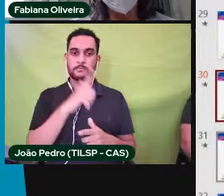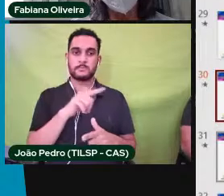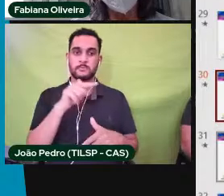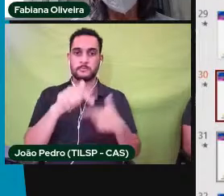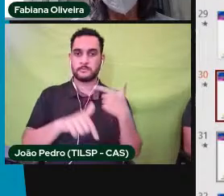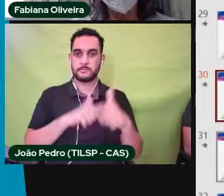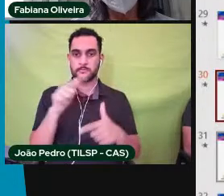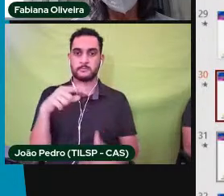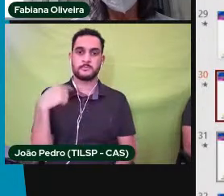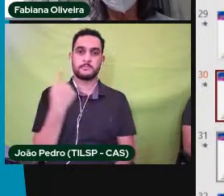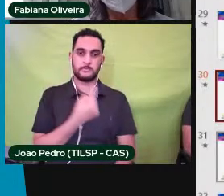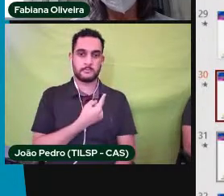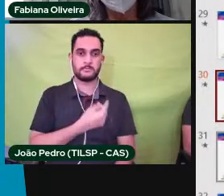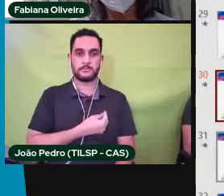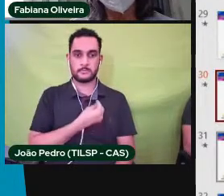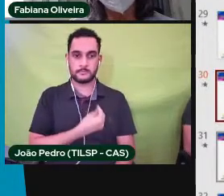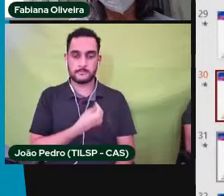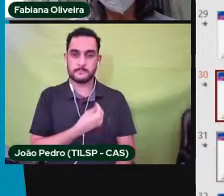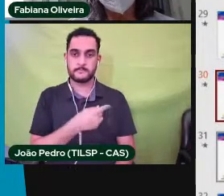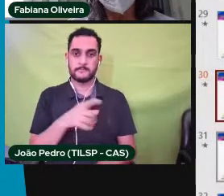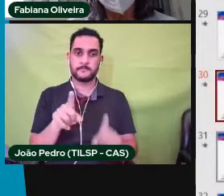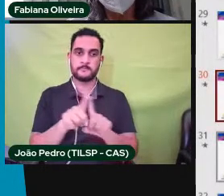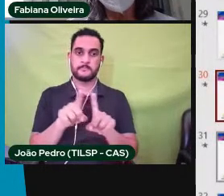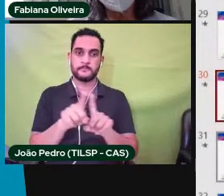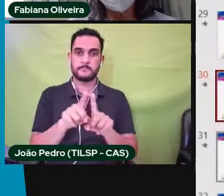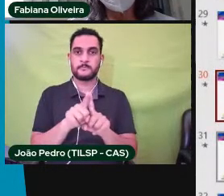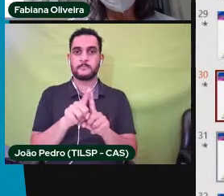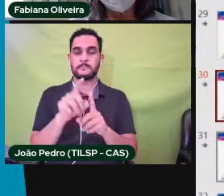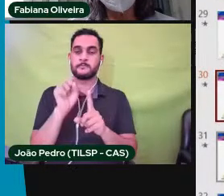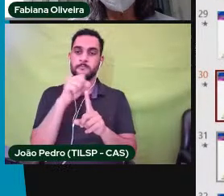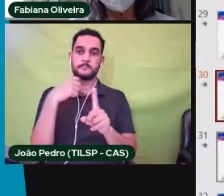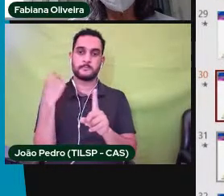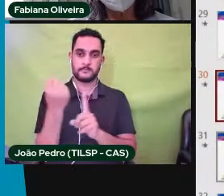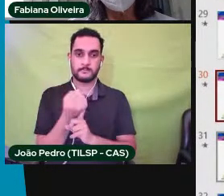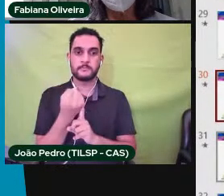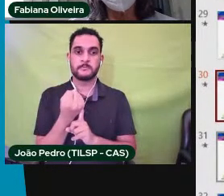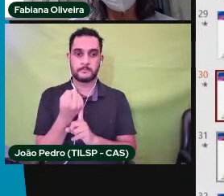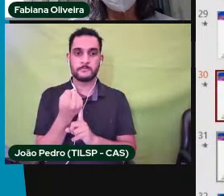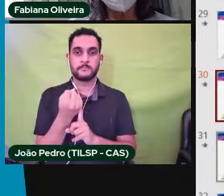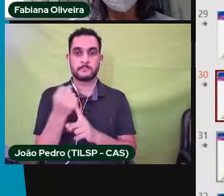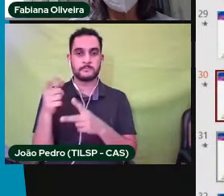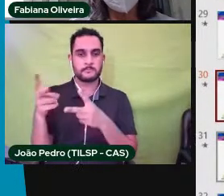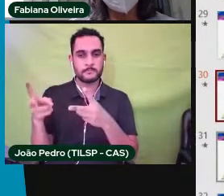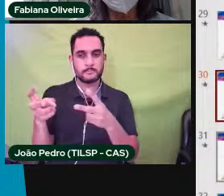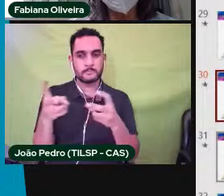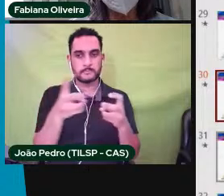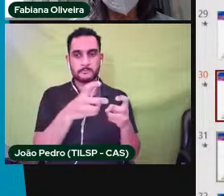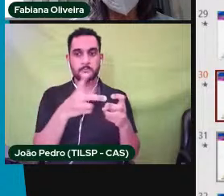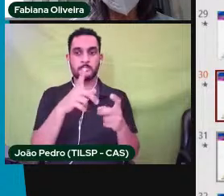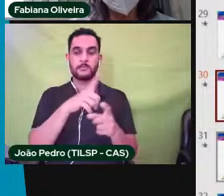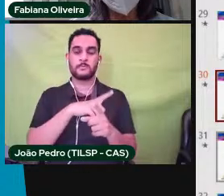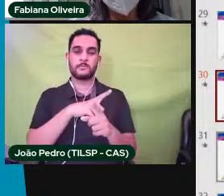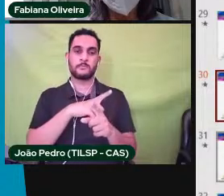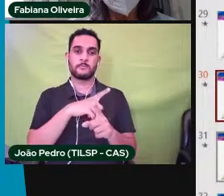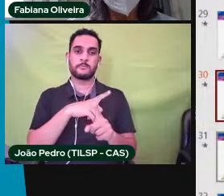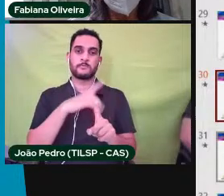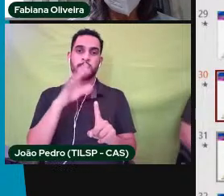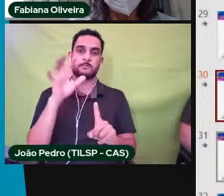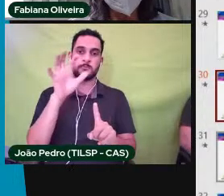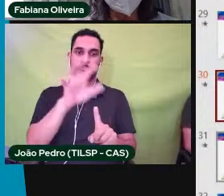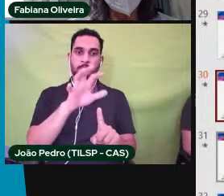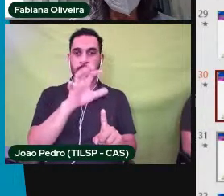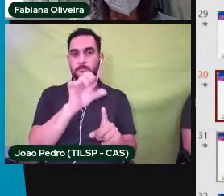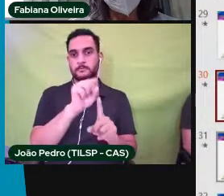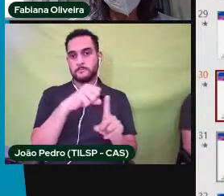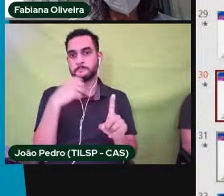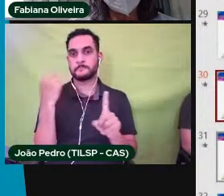nossa vida, por nós e na sociedade. É entender e intervir positivamente na sociedade.